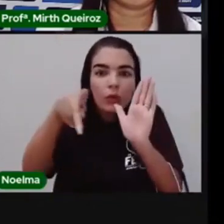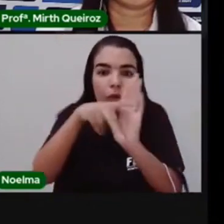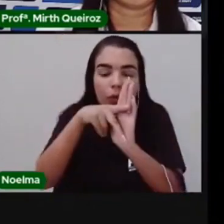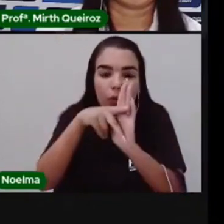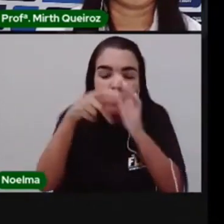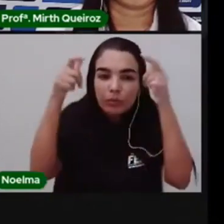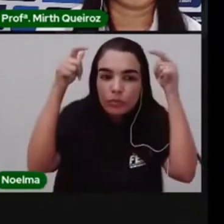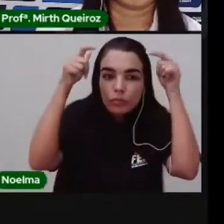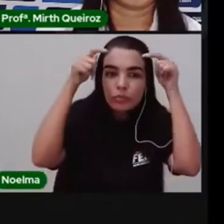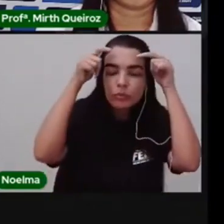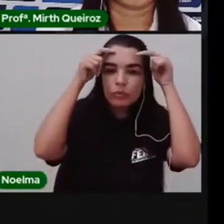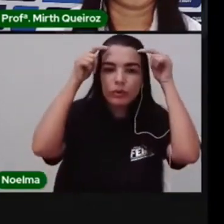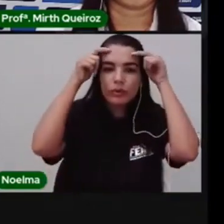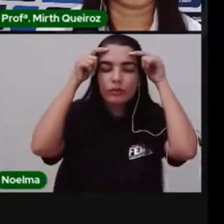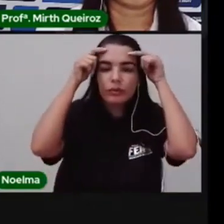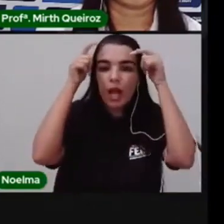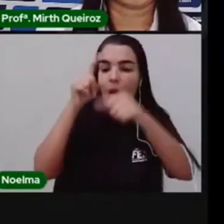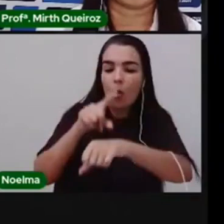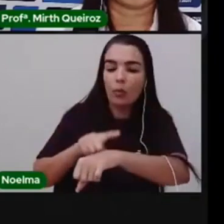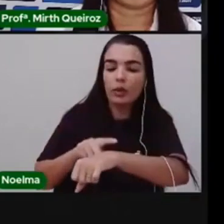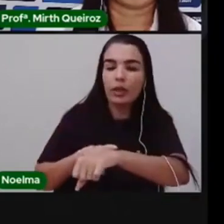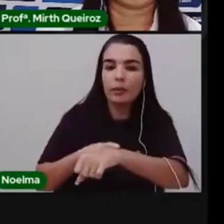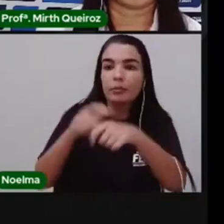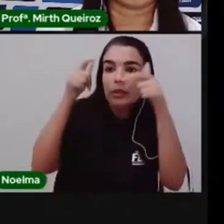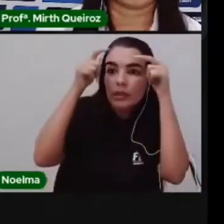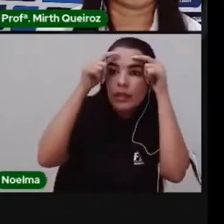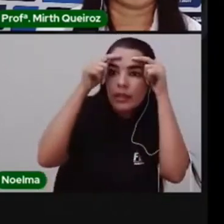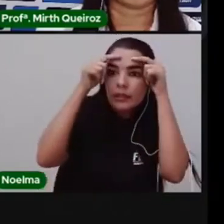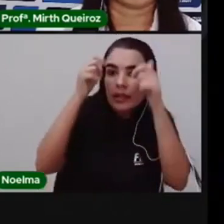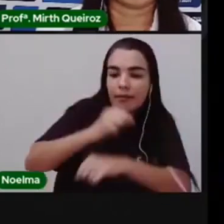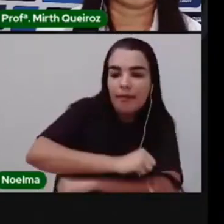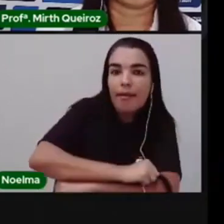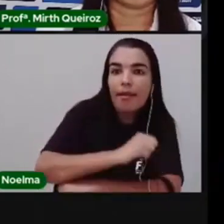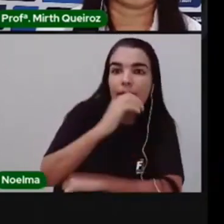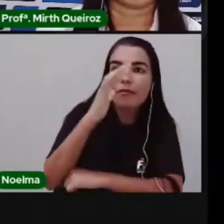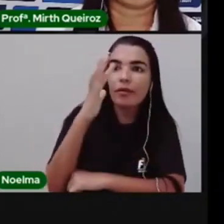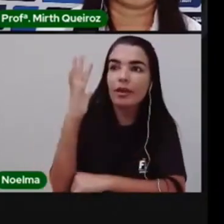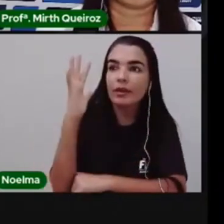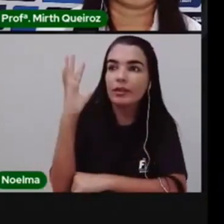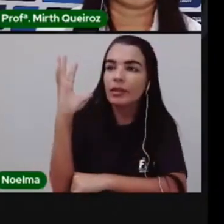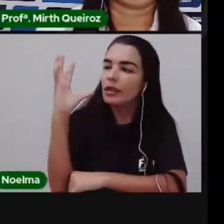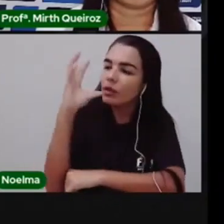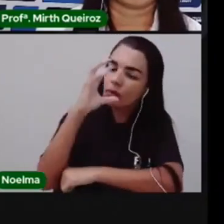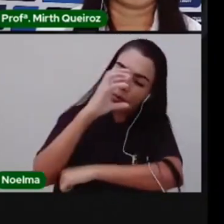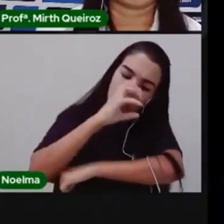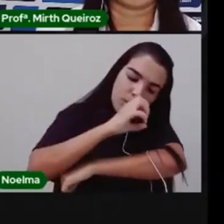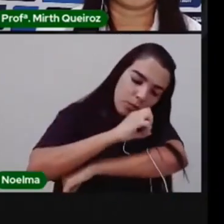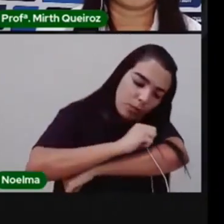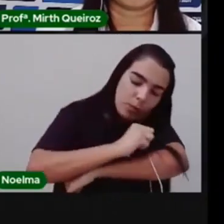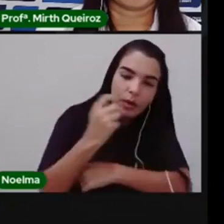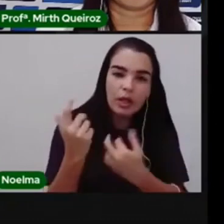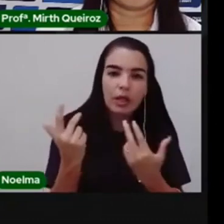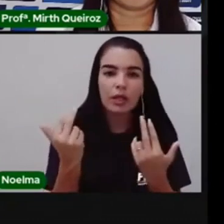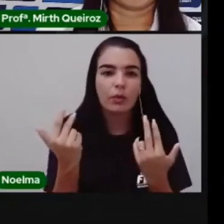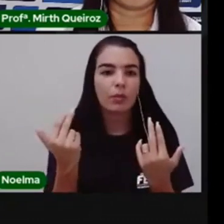reinado se levanta e se põe como o sol. Um dia, Simba, o sol vai se pôr com o meu tempo